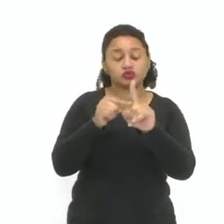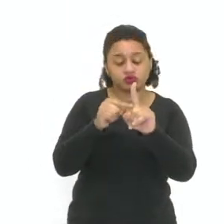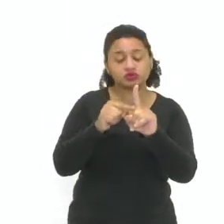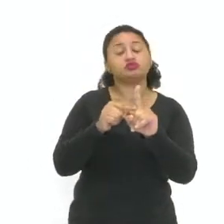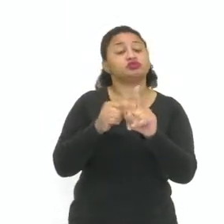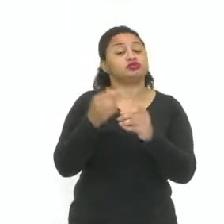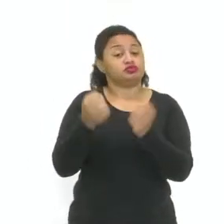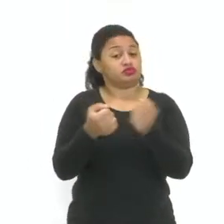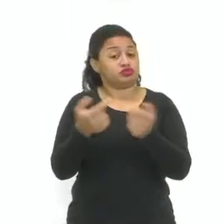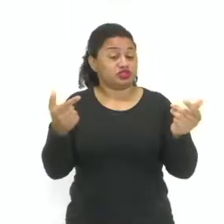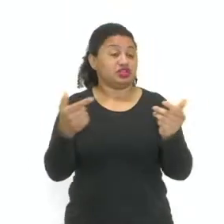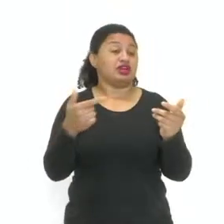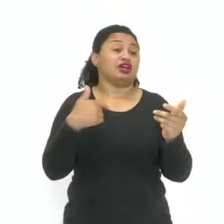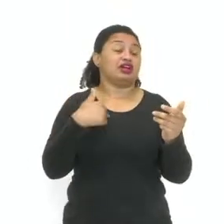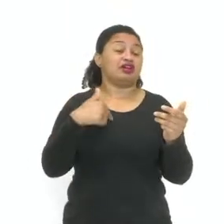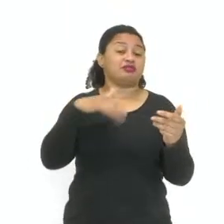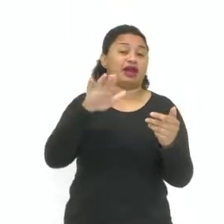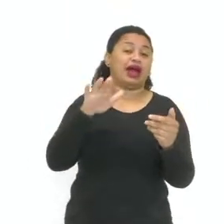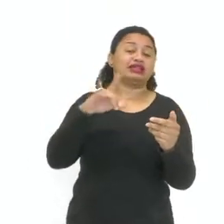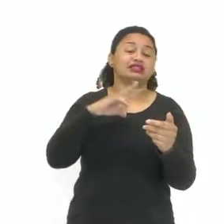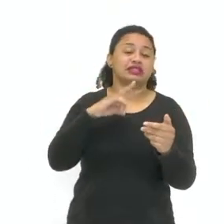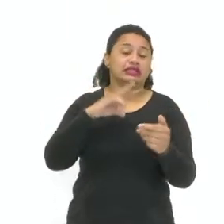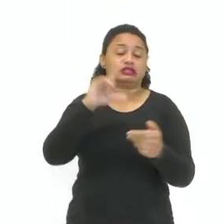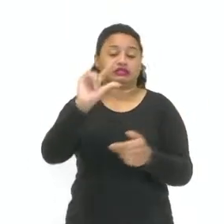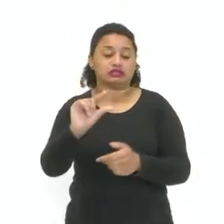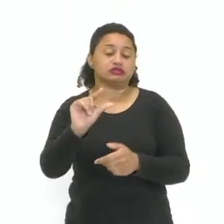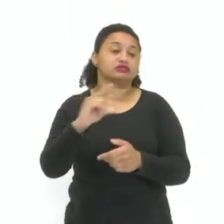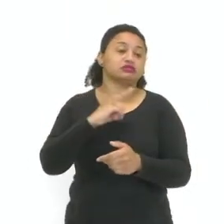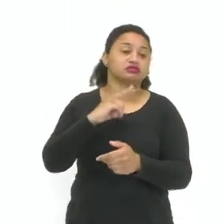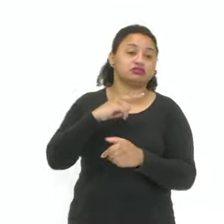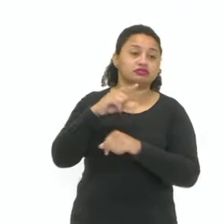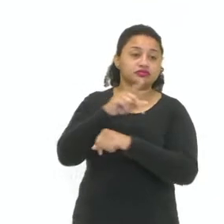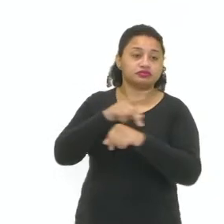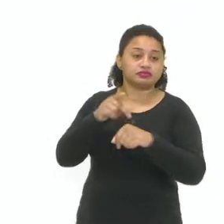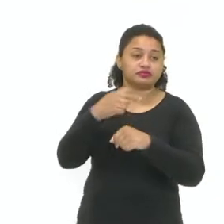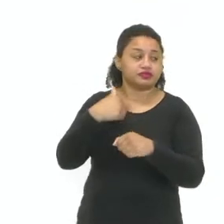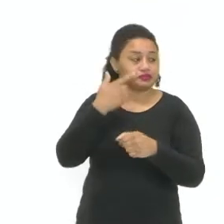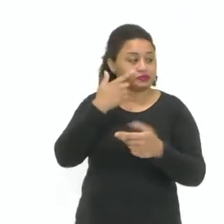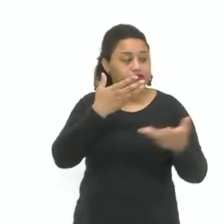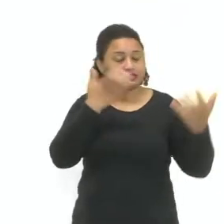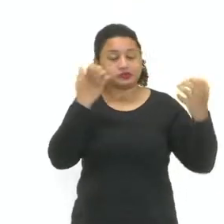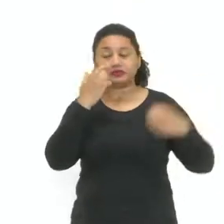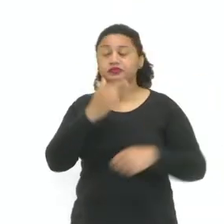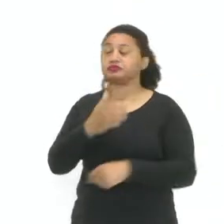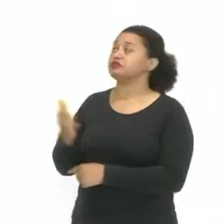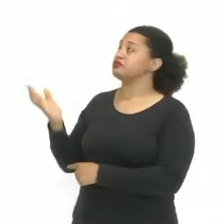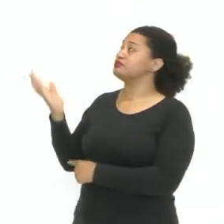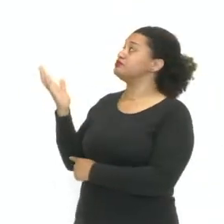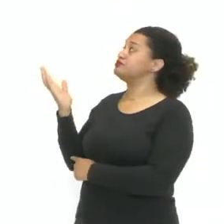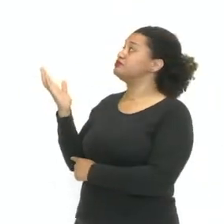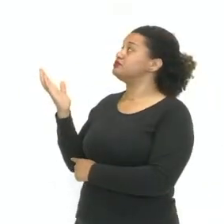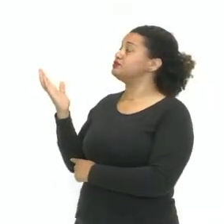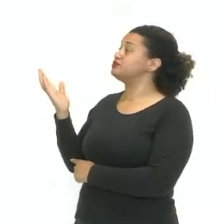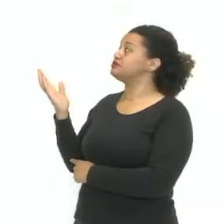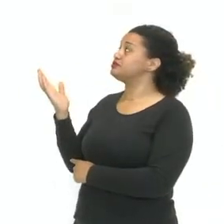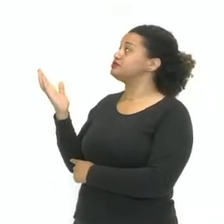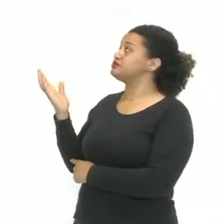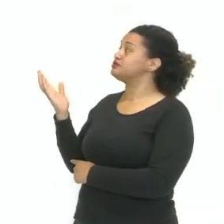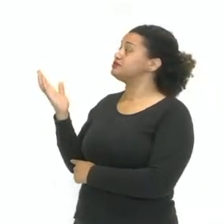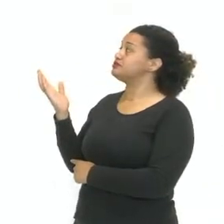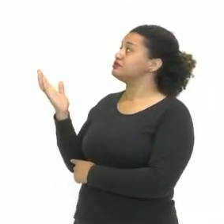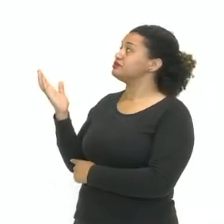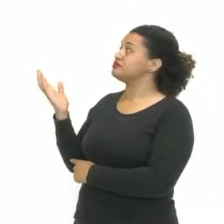tem aí a sua porcentagem, e contribui com o transporte de mercadorias no nosso país. Vamos lá. Então